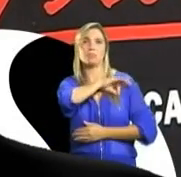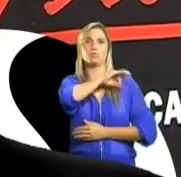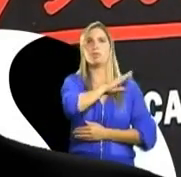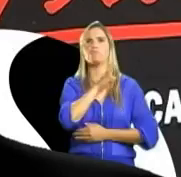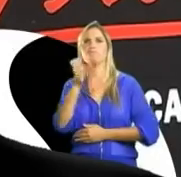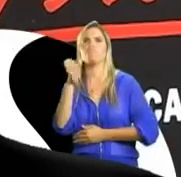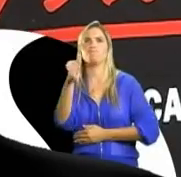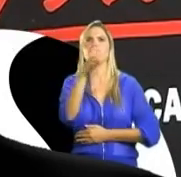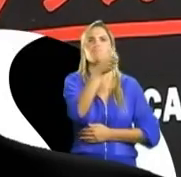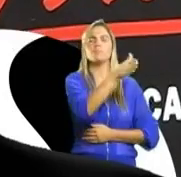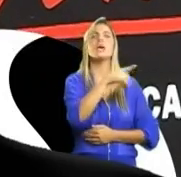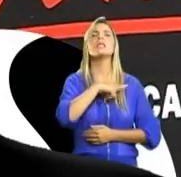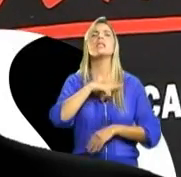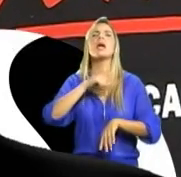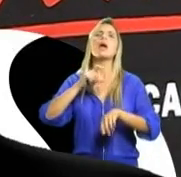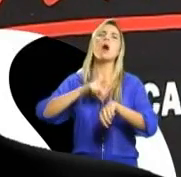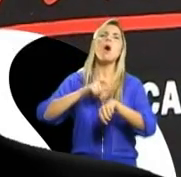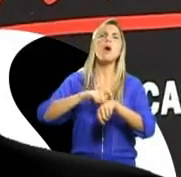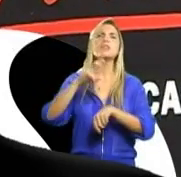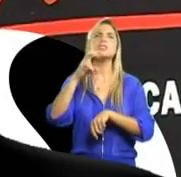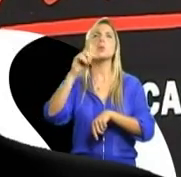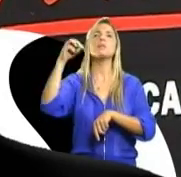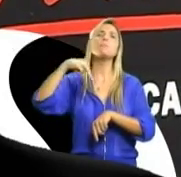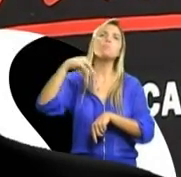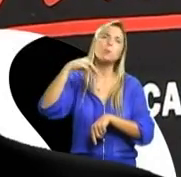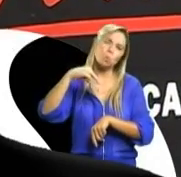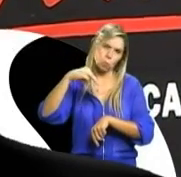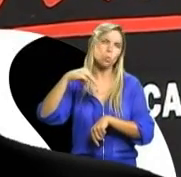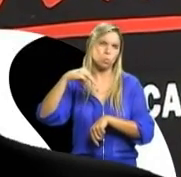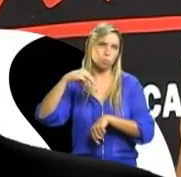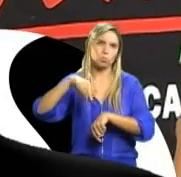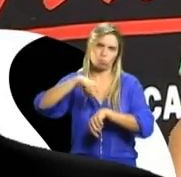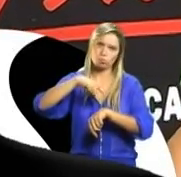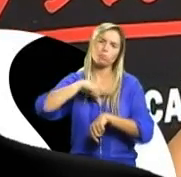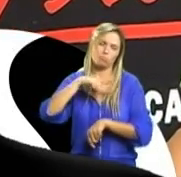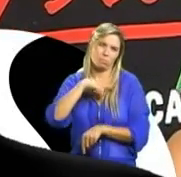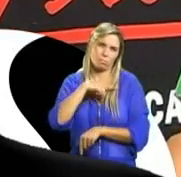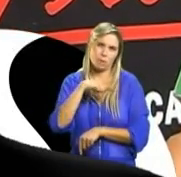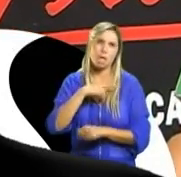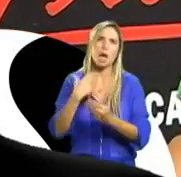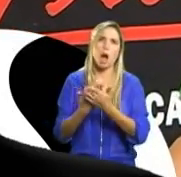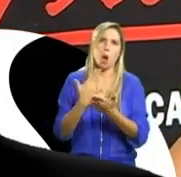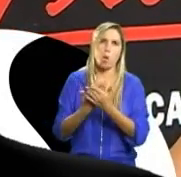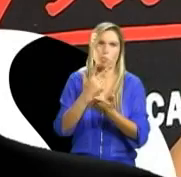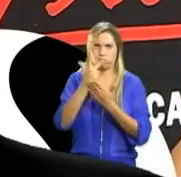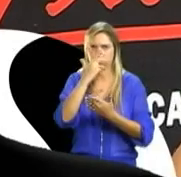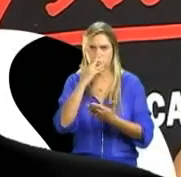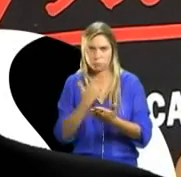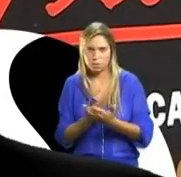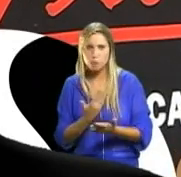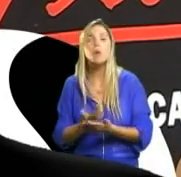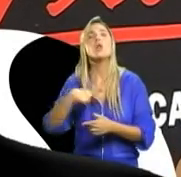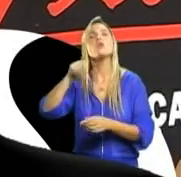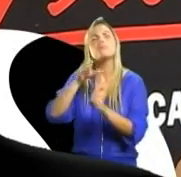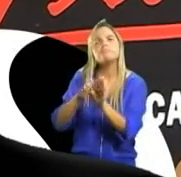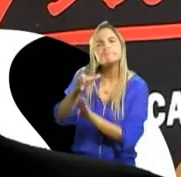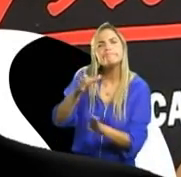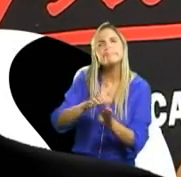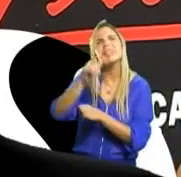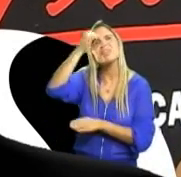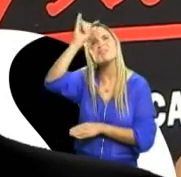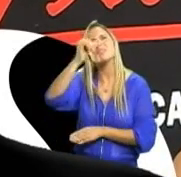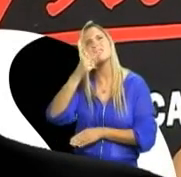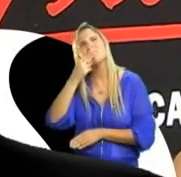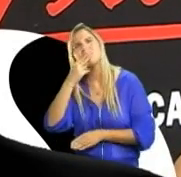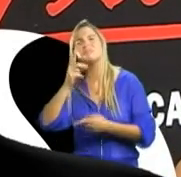aulas de 50 minutos, com temas variados, né? Desde de orientações sobre o cigarro, sobre o álcool, como escolher